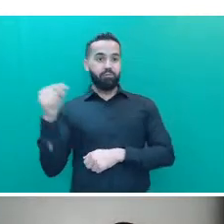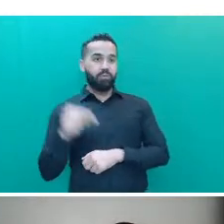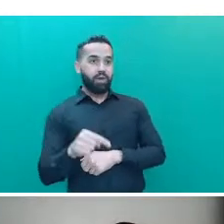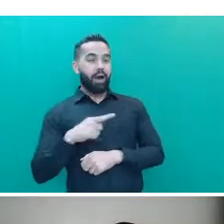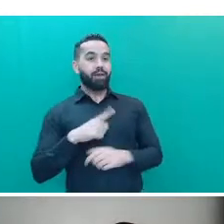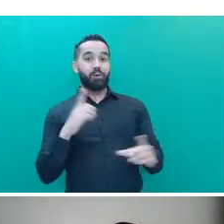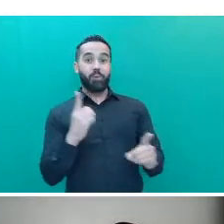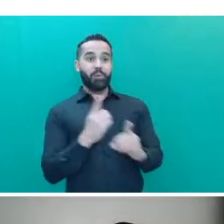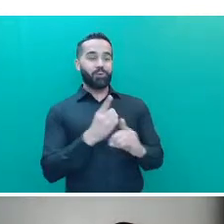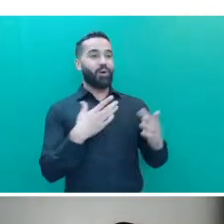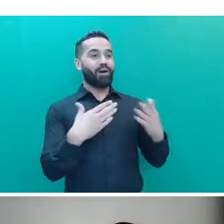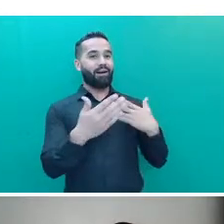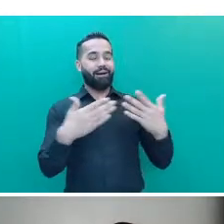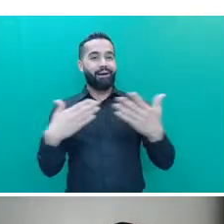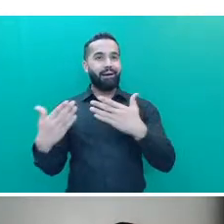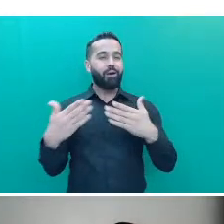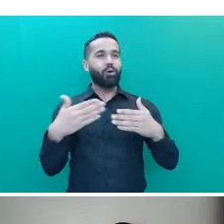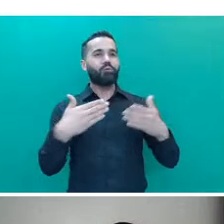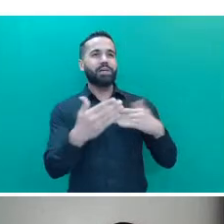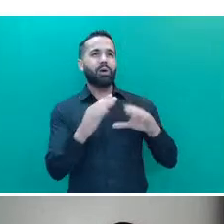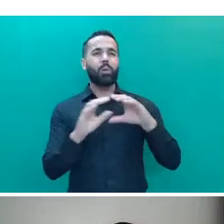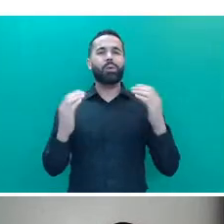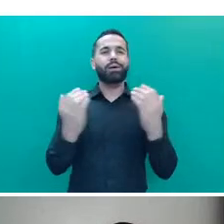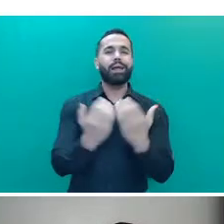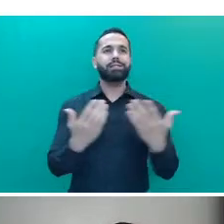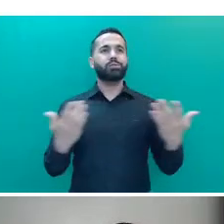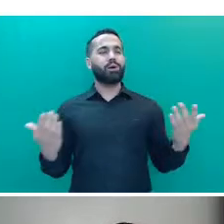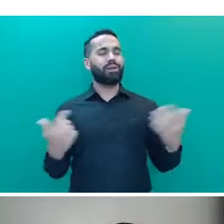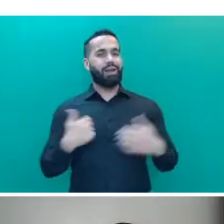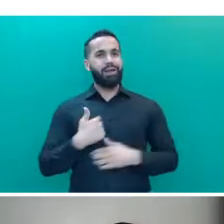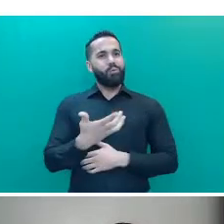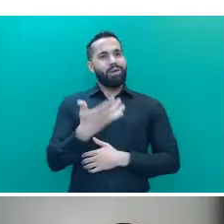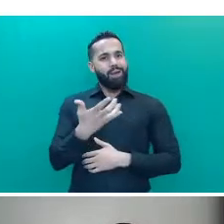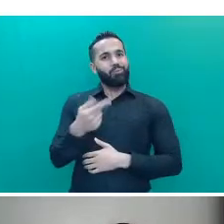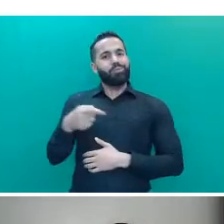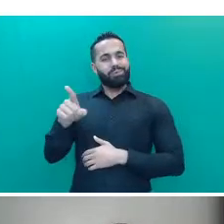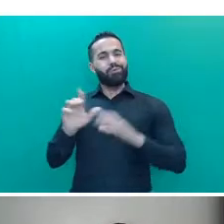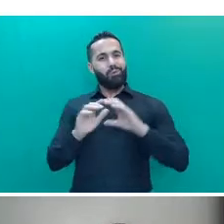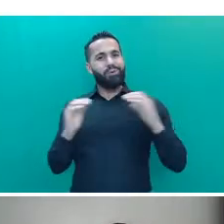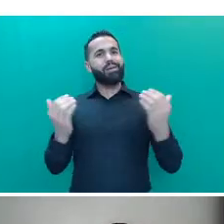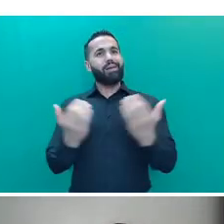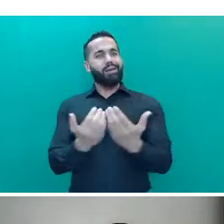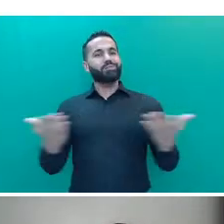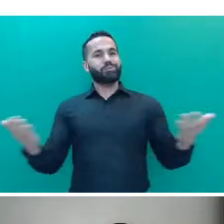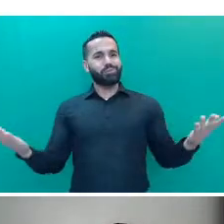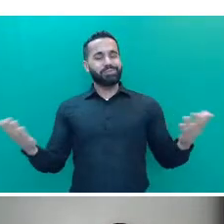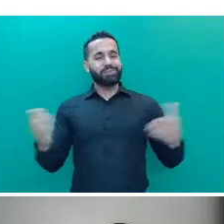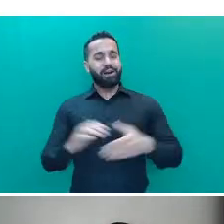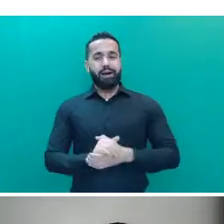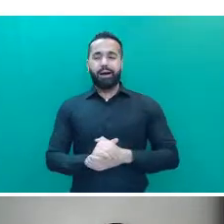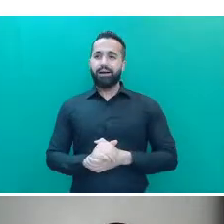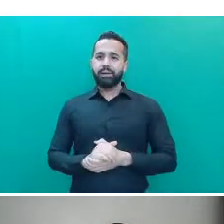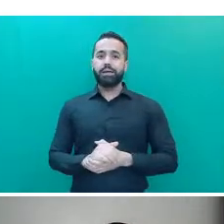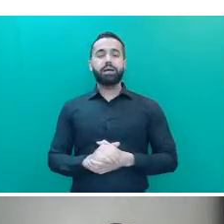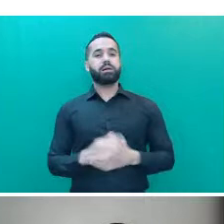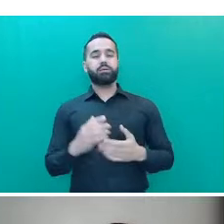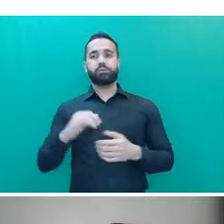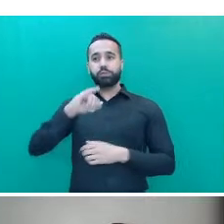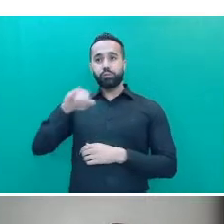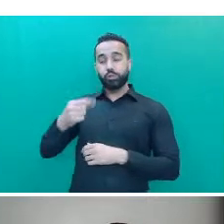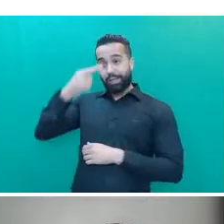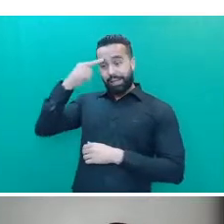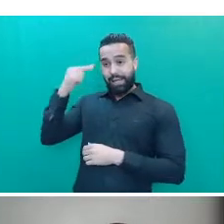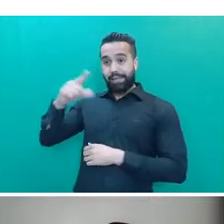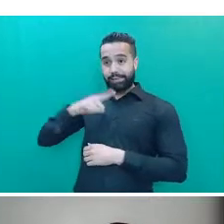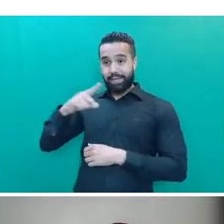sobre o congresso daqui, eu falei, Ju, como é que faz para ir no congresso? Eu nunca tinha feito uma viagem do exterior. A primeira pergunta dela, você tem passaporte? Eu falei, não.